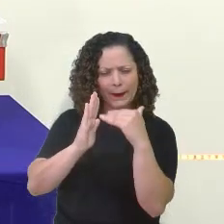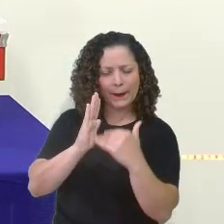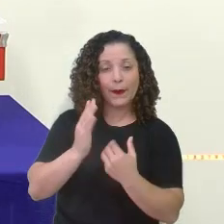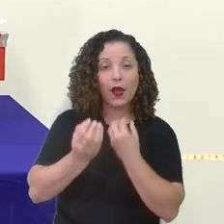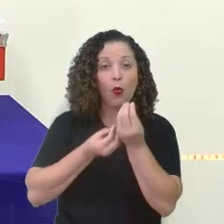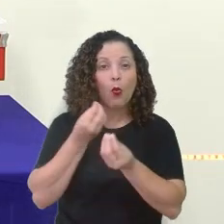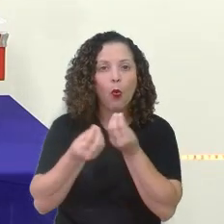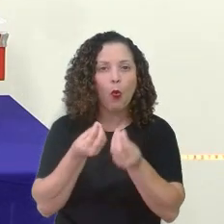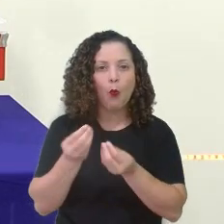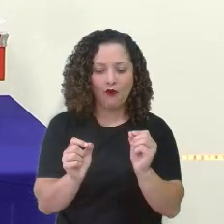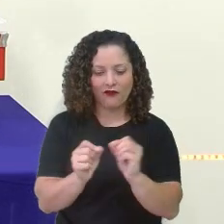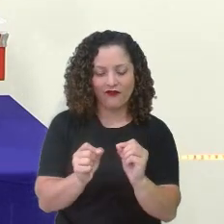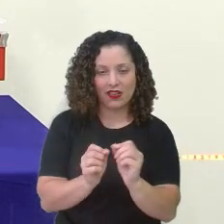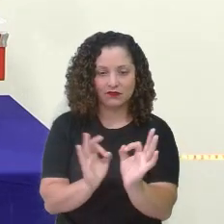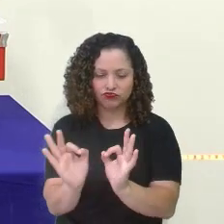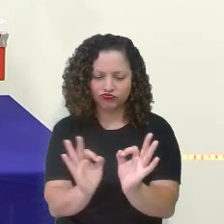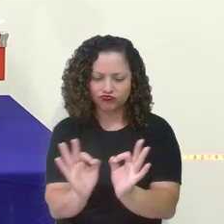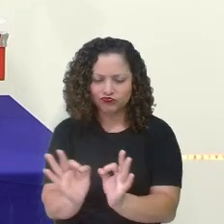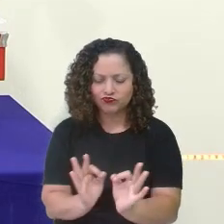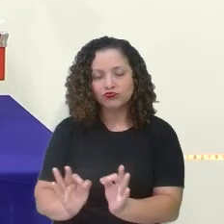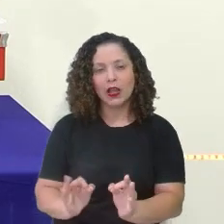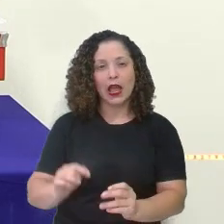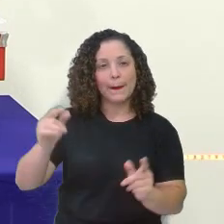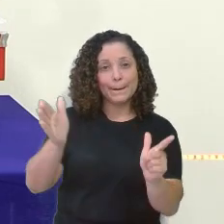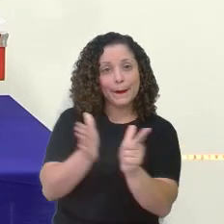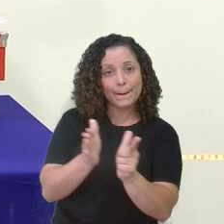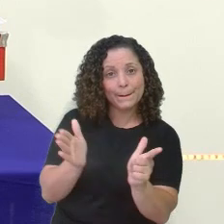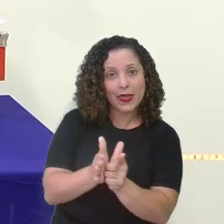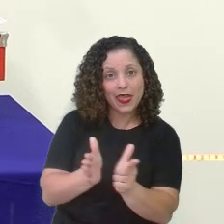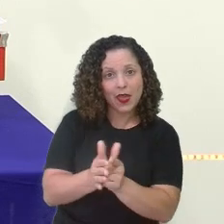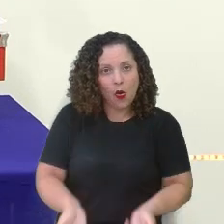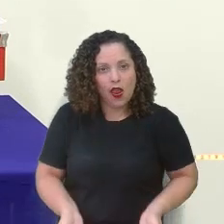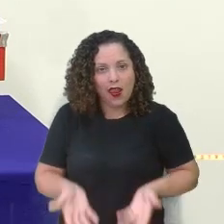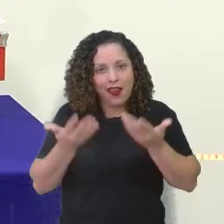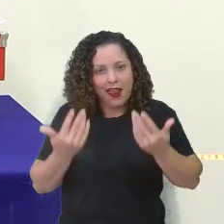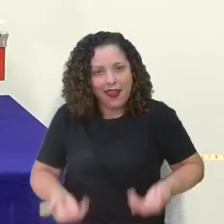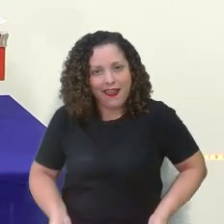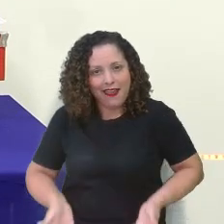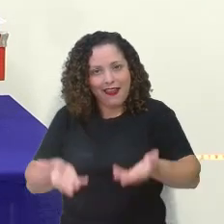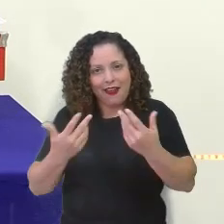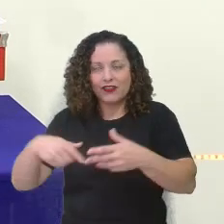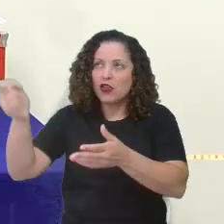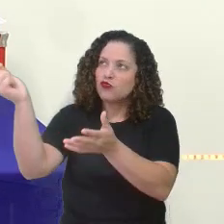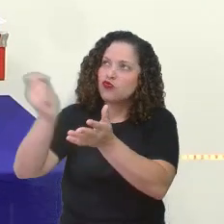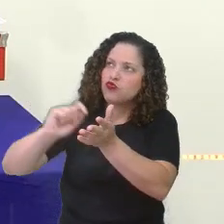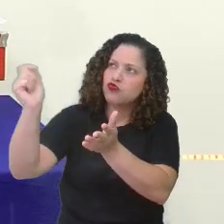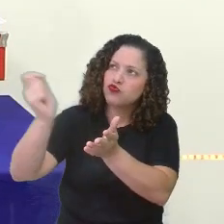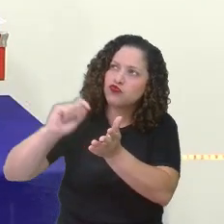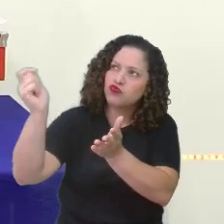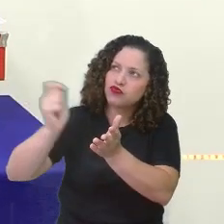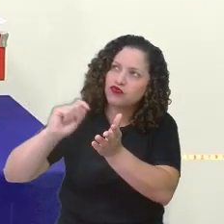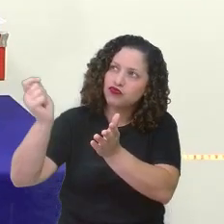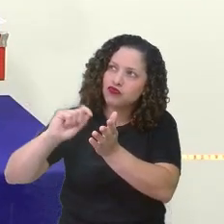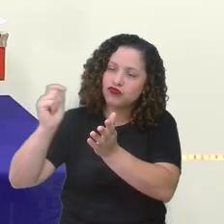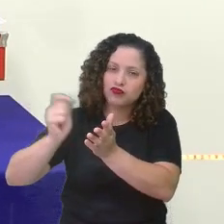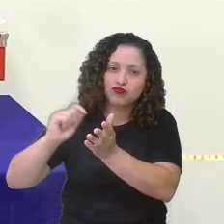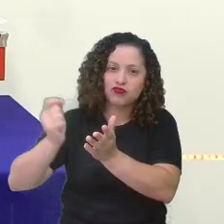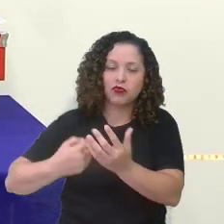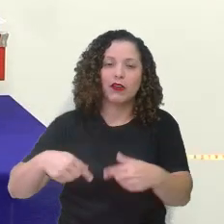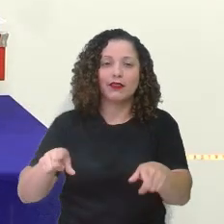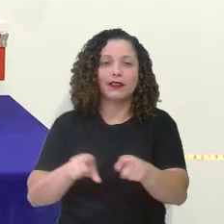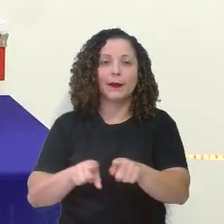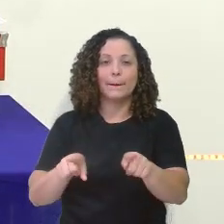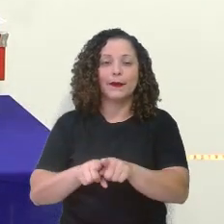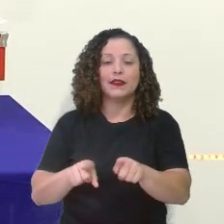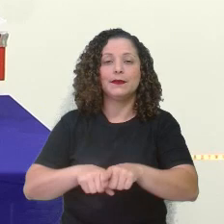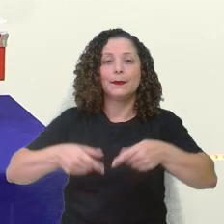gente precisa usar na pipa, não é? Tem que ser um papel levinho, né? Que a gente chama de papel de seda, não é? A gente tem